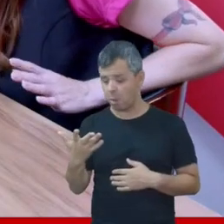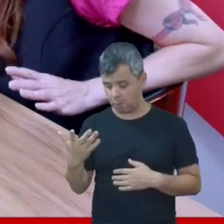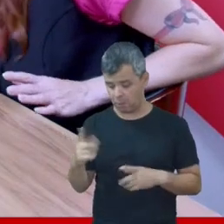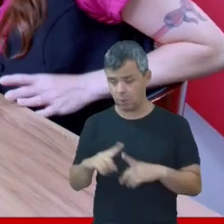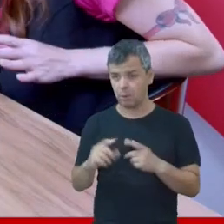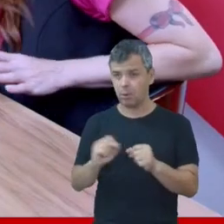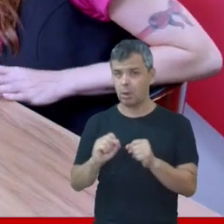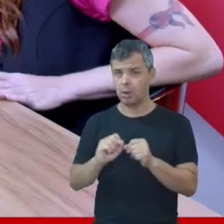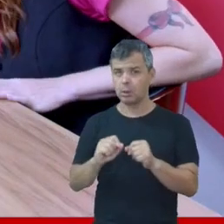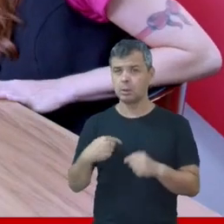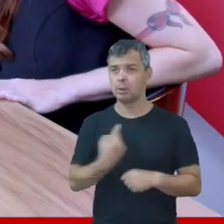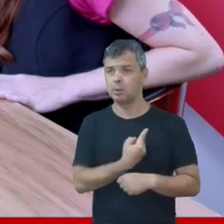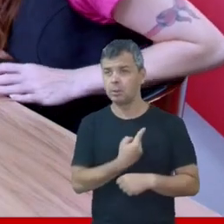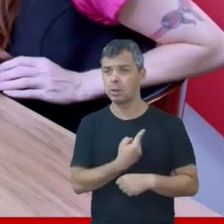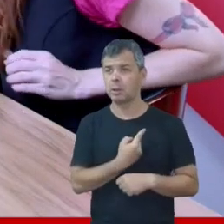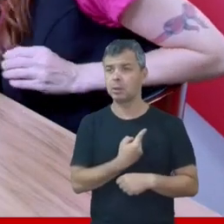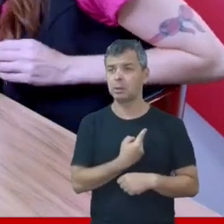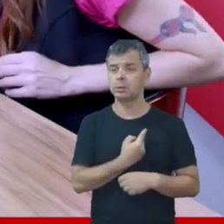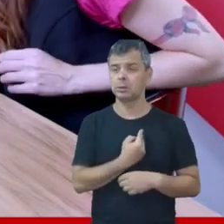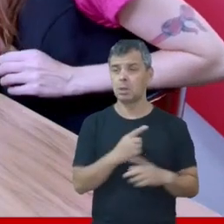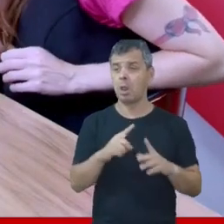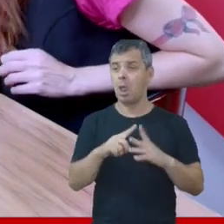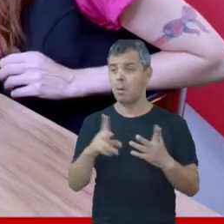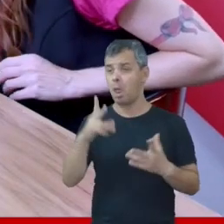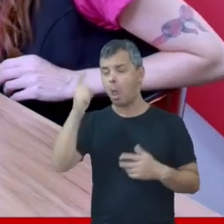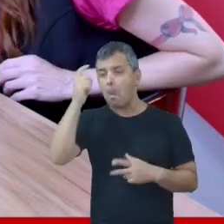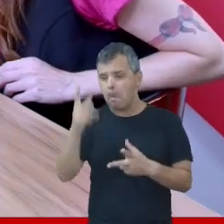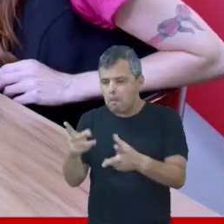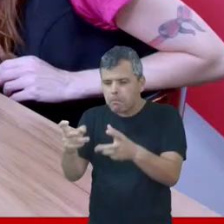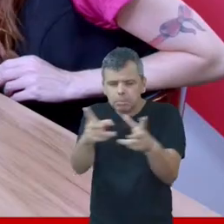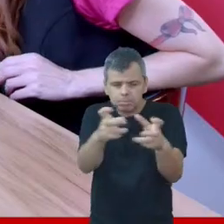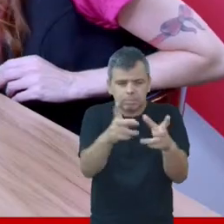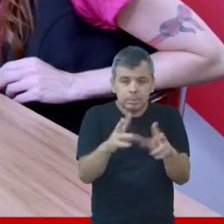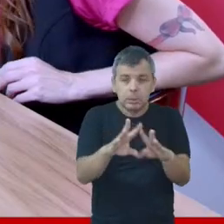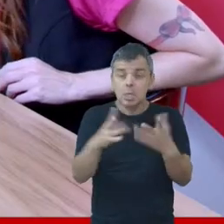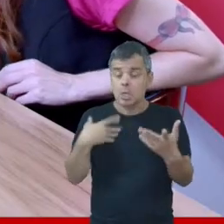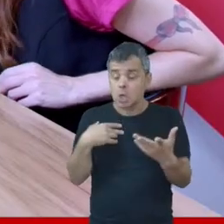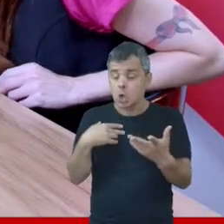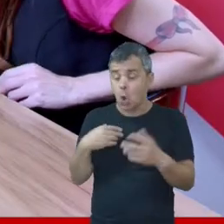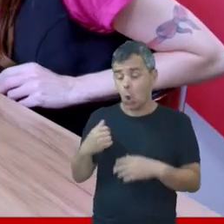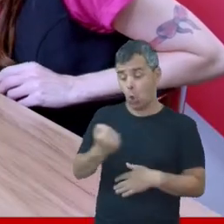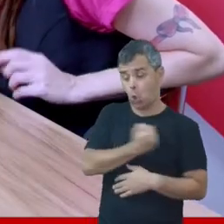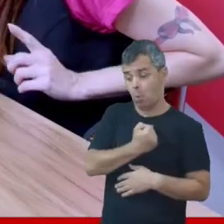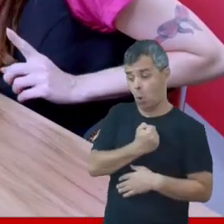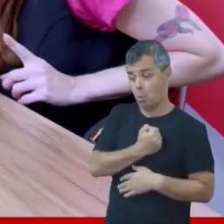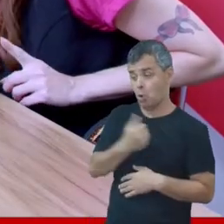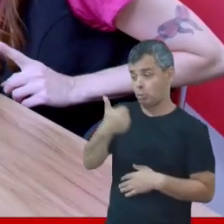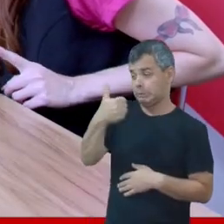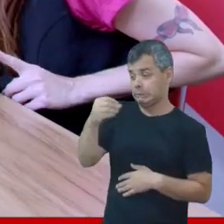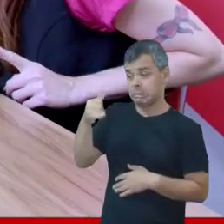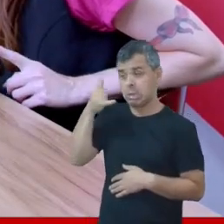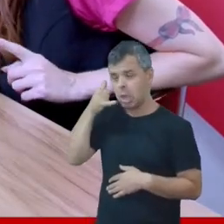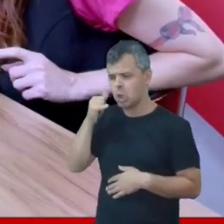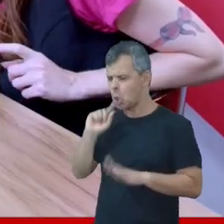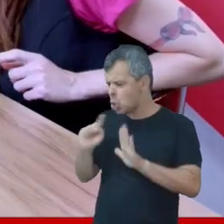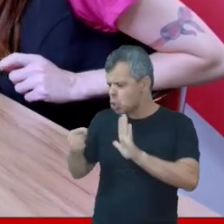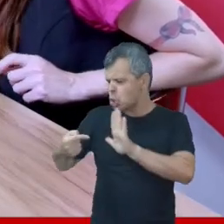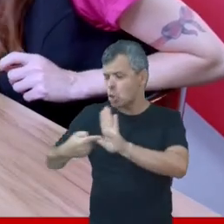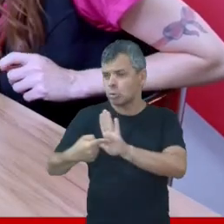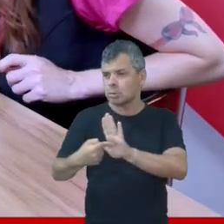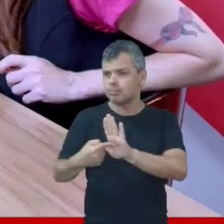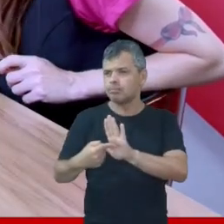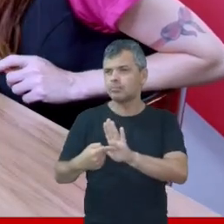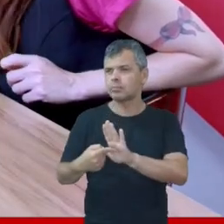Fran, fonte vozes da minha cabeça, mas eu percebo isso, que o Disque 100 em todas as denúncias,